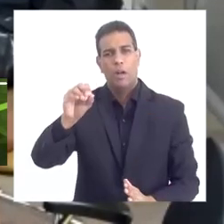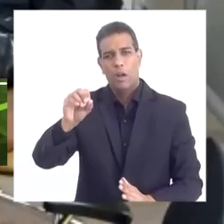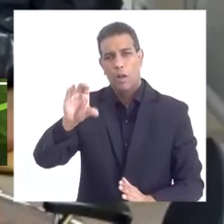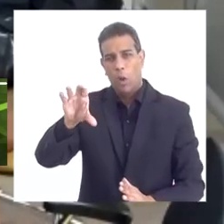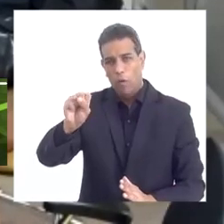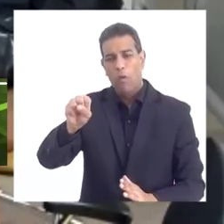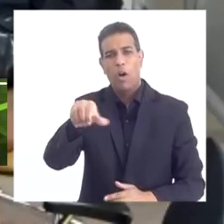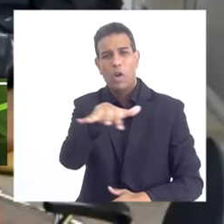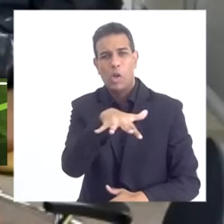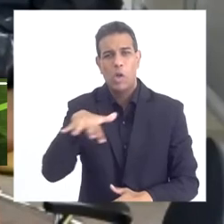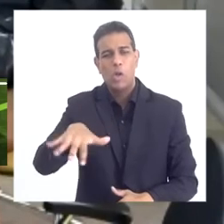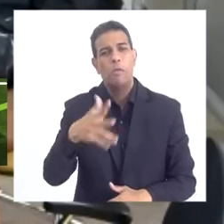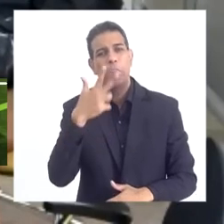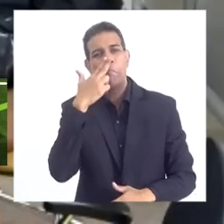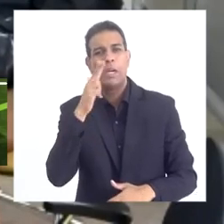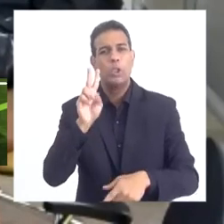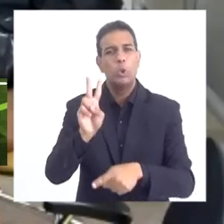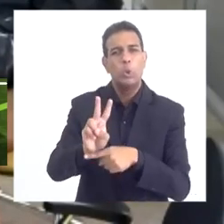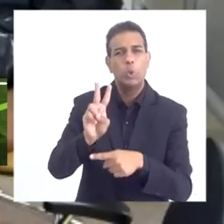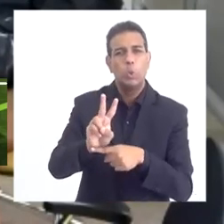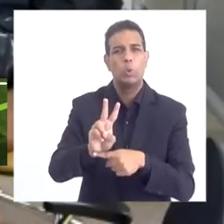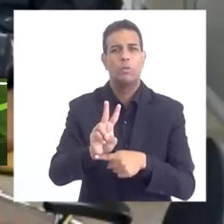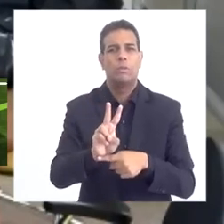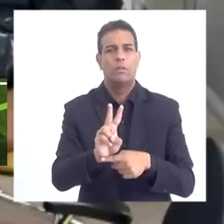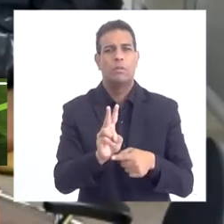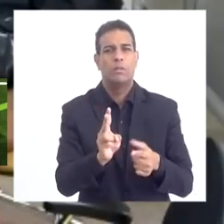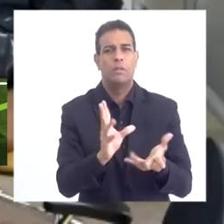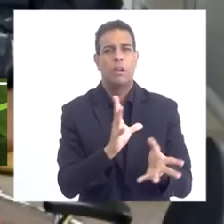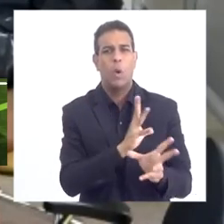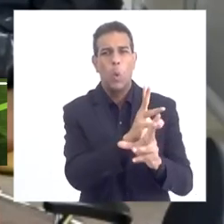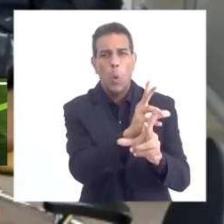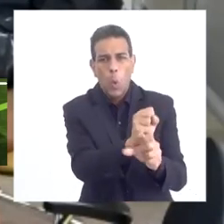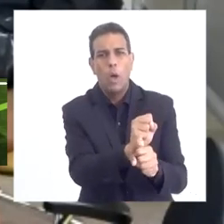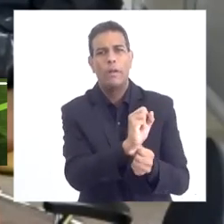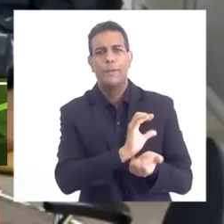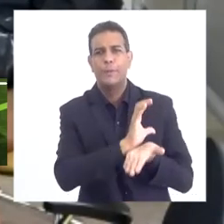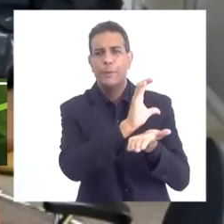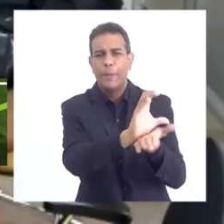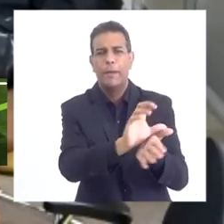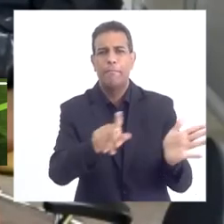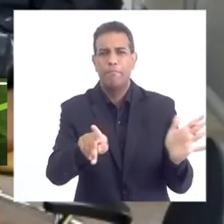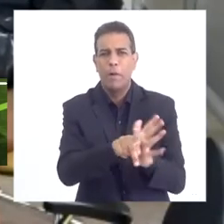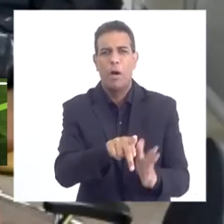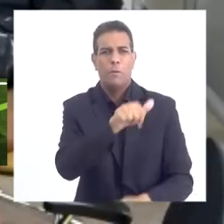projeção tanto da receita e obviamente,